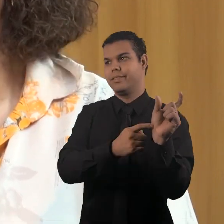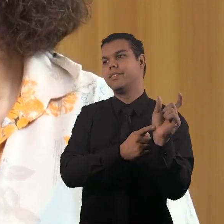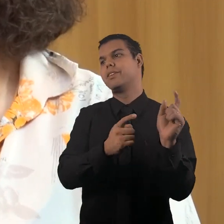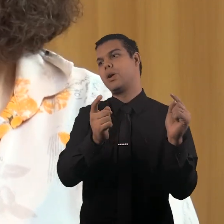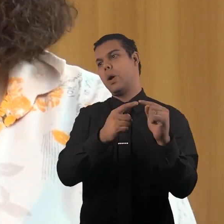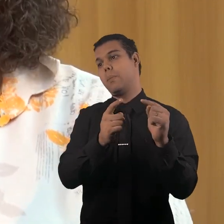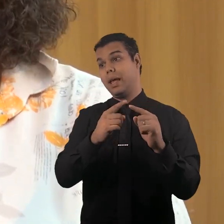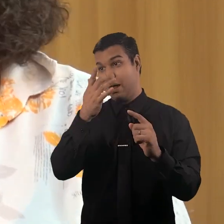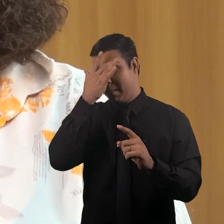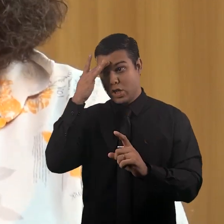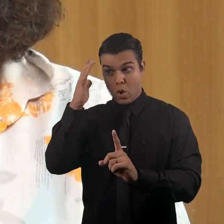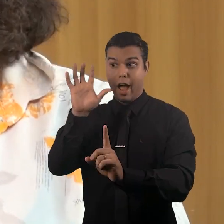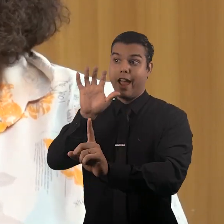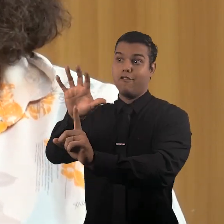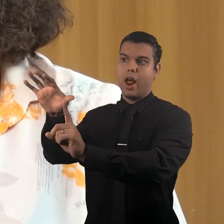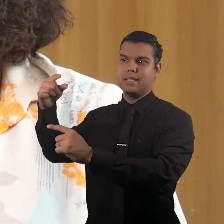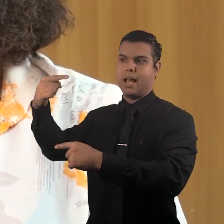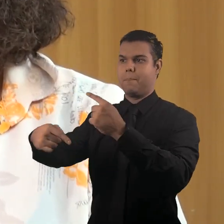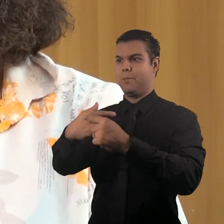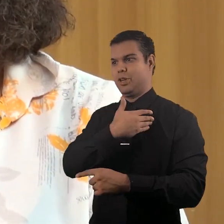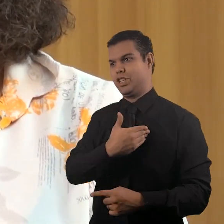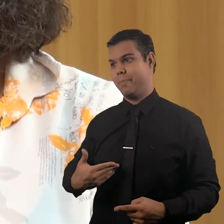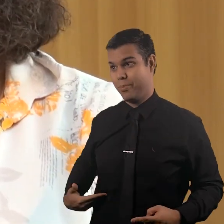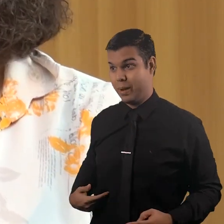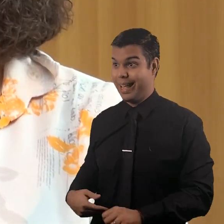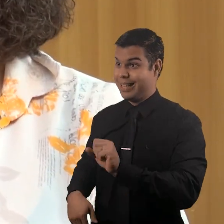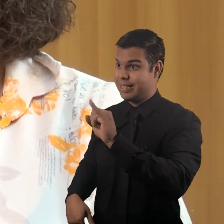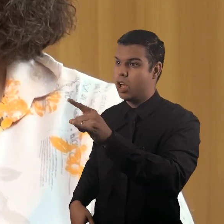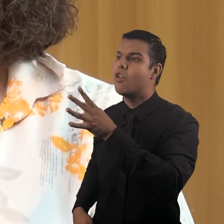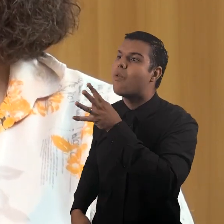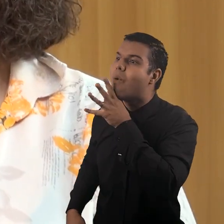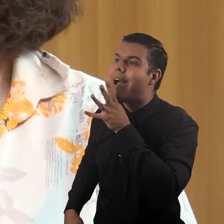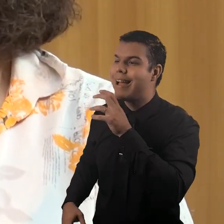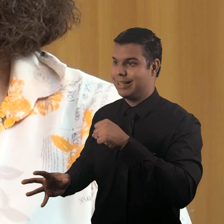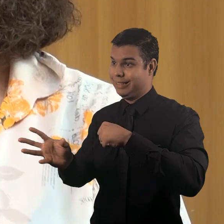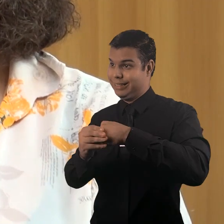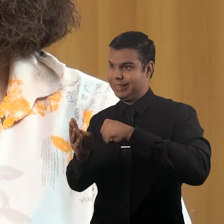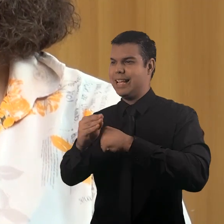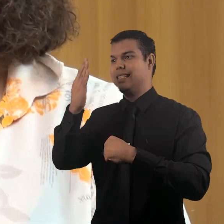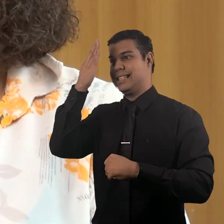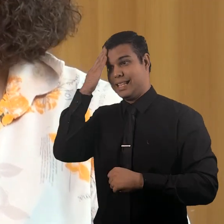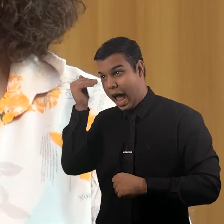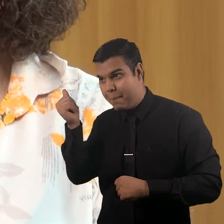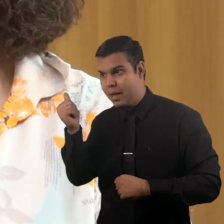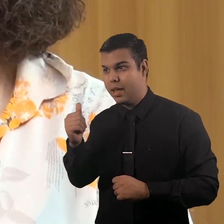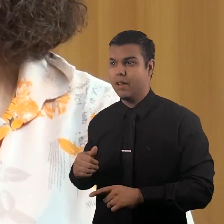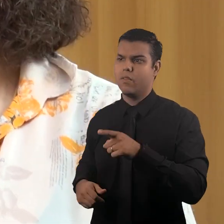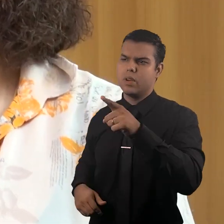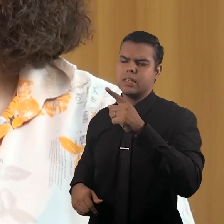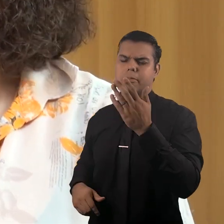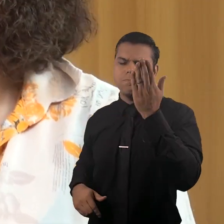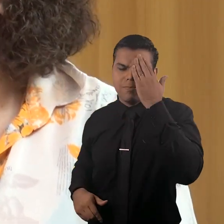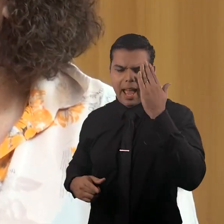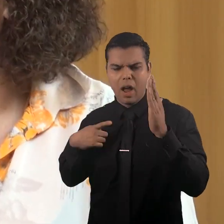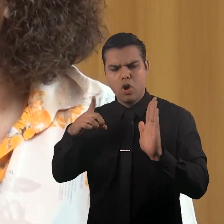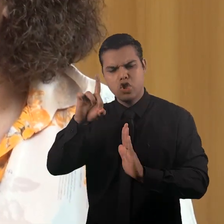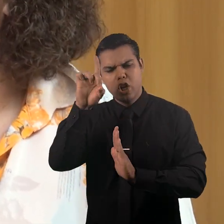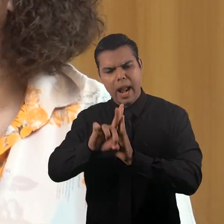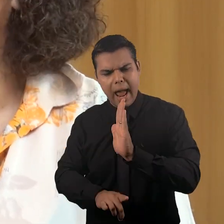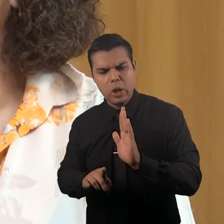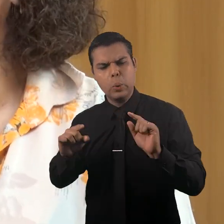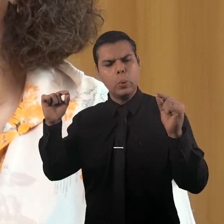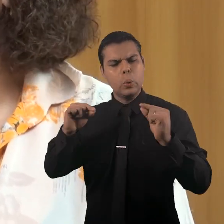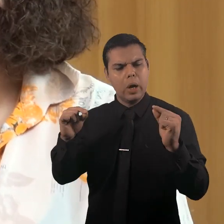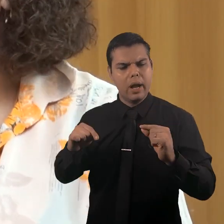isso. É a pessoa que vai influenciar a política pública. Quando você domina o conhecimento, quando você sabe quais são os direitos